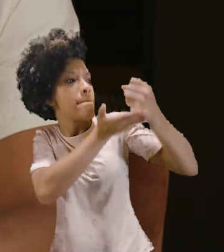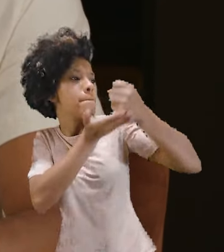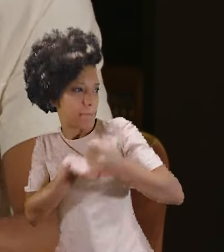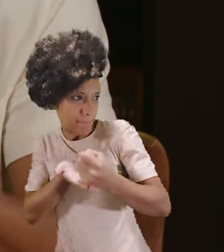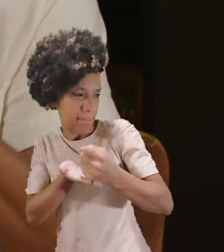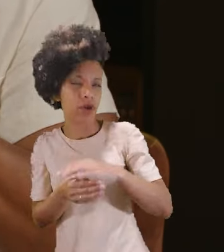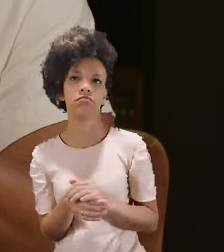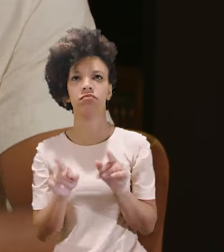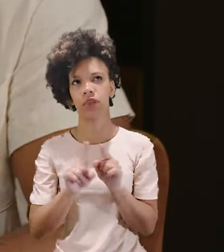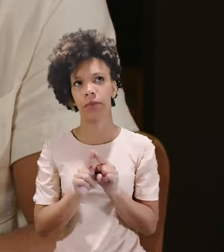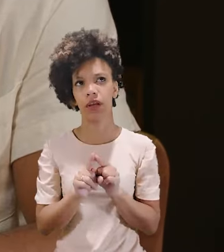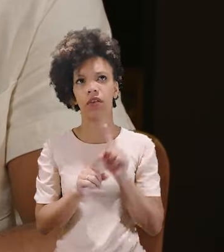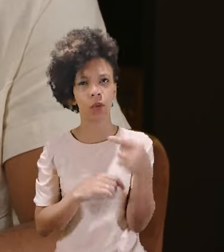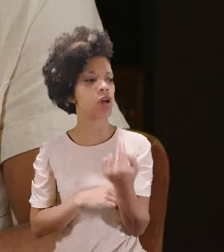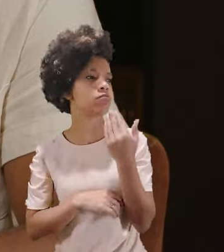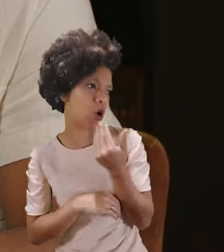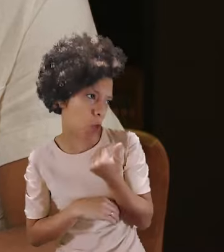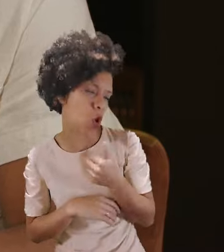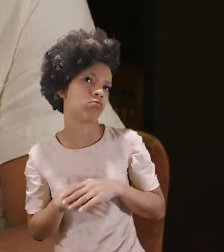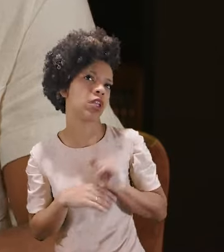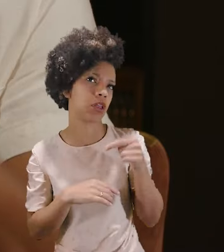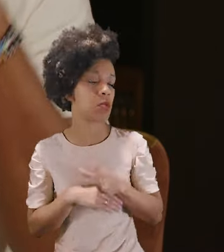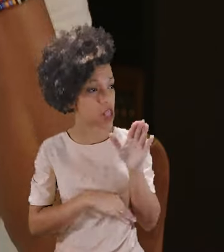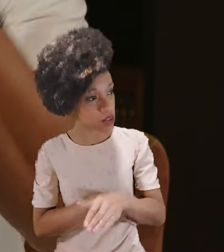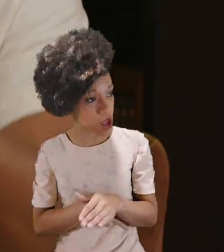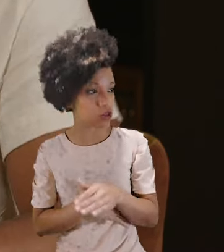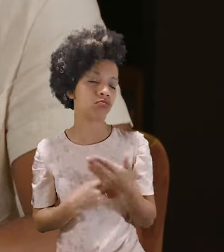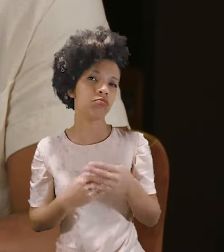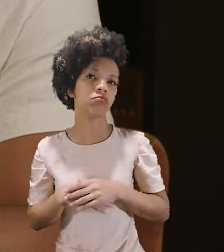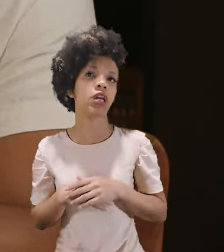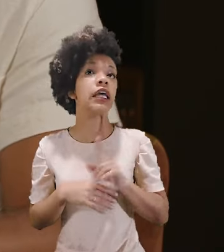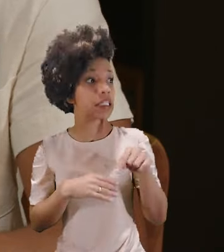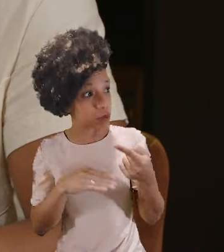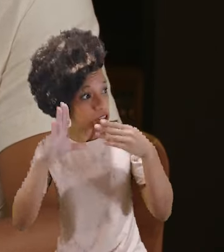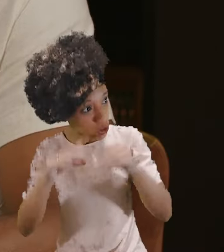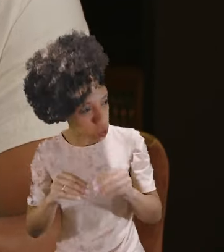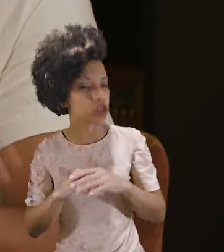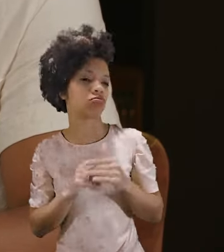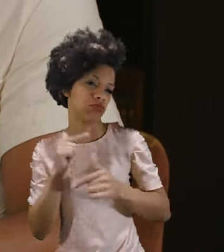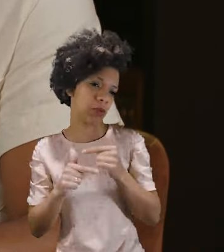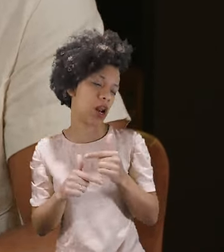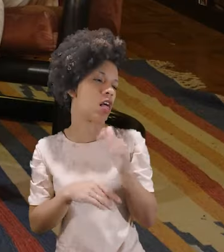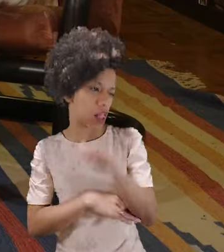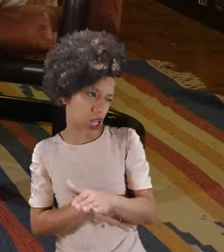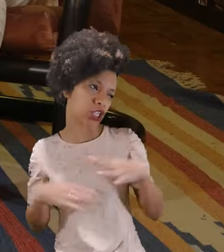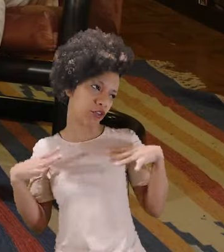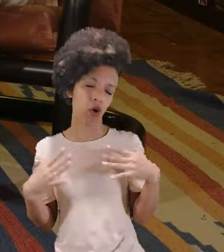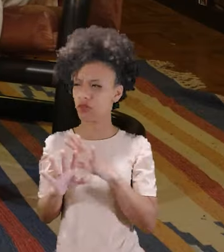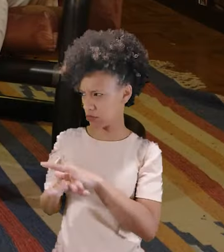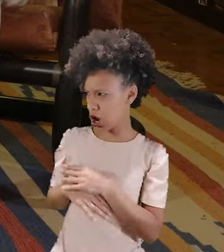faço isso depois almoço depois uma festa sem a página de leve e depois mais um pedaço de serviço navegação quatro da tarde